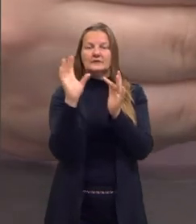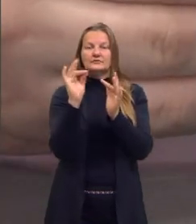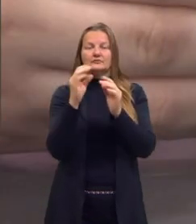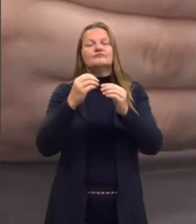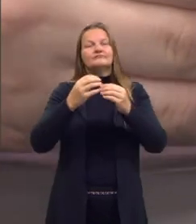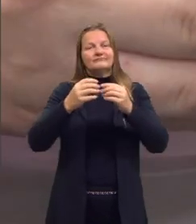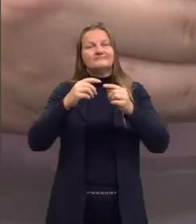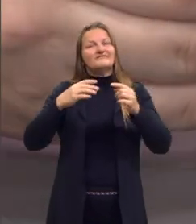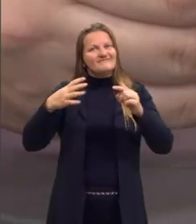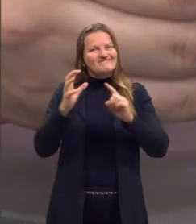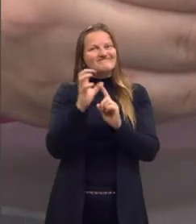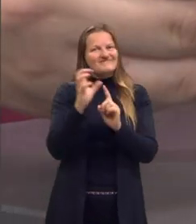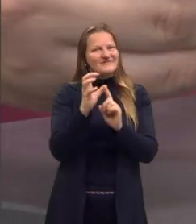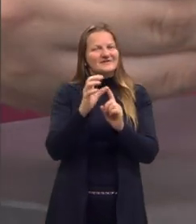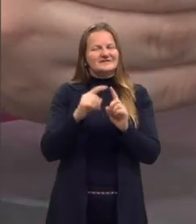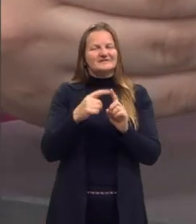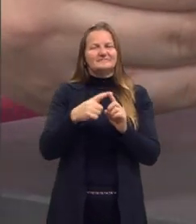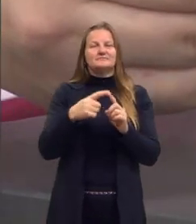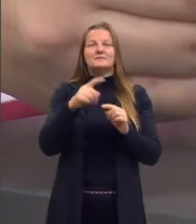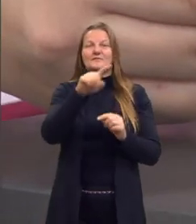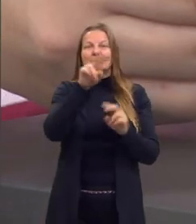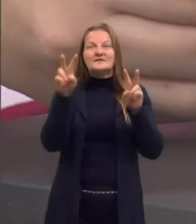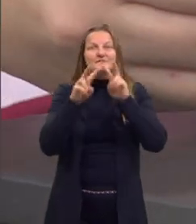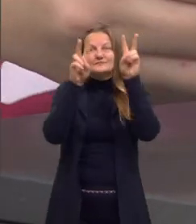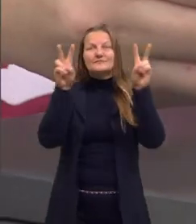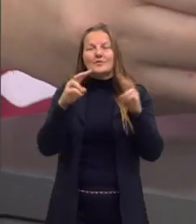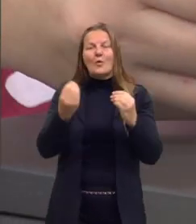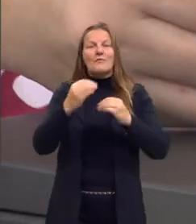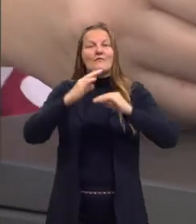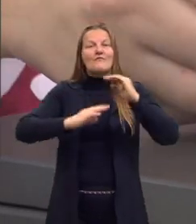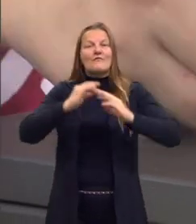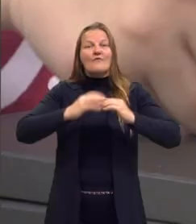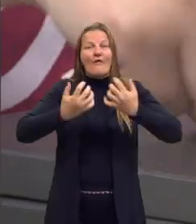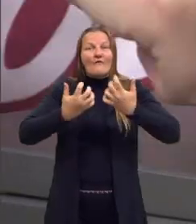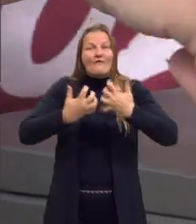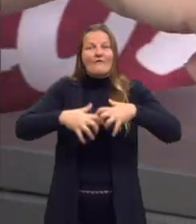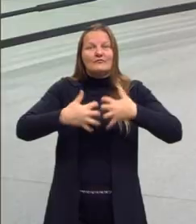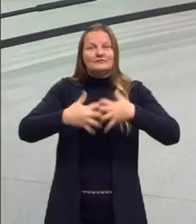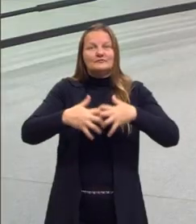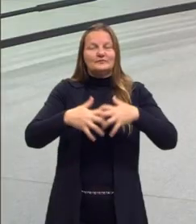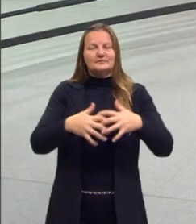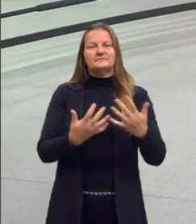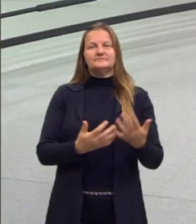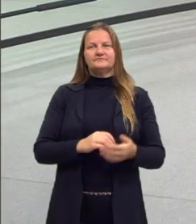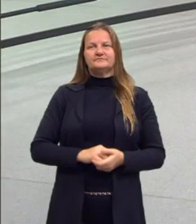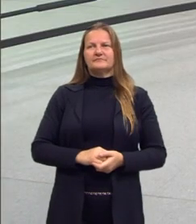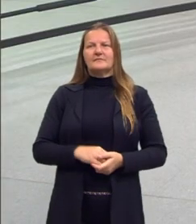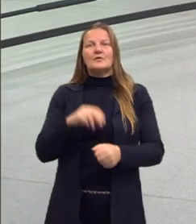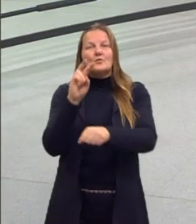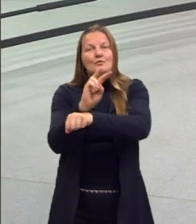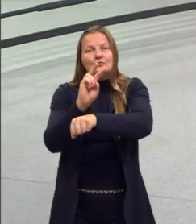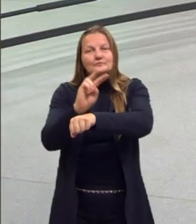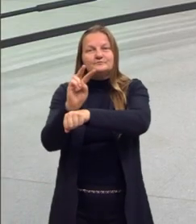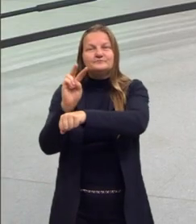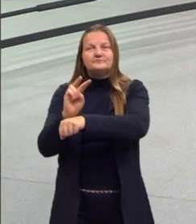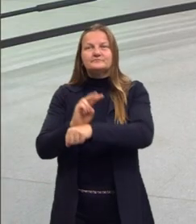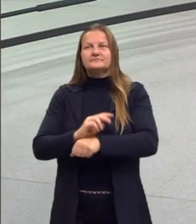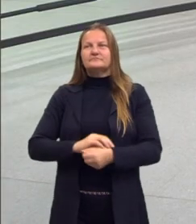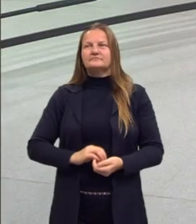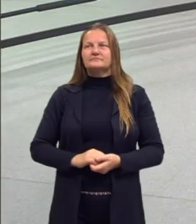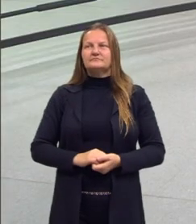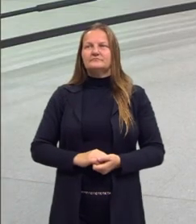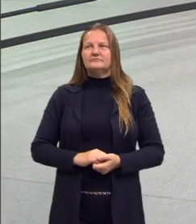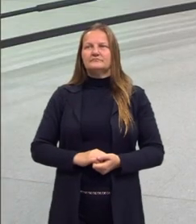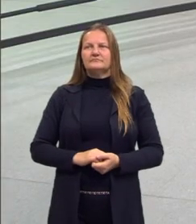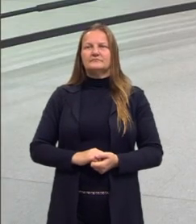interferência Tá mas é só para vocês visualizarem aqui como que ele varia né E muito cuidado tá pessoal para